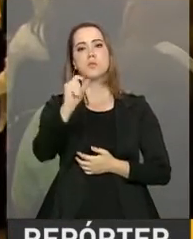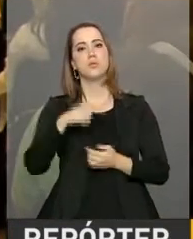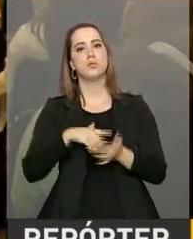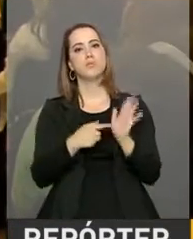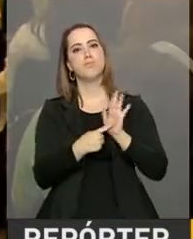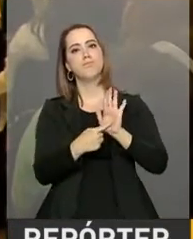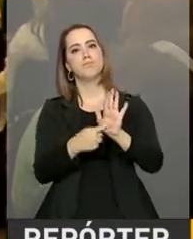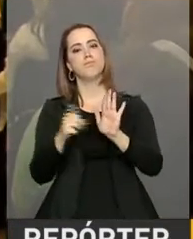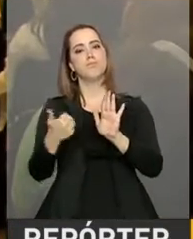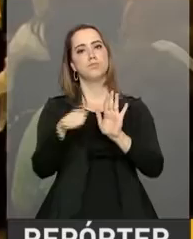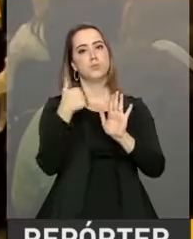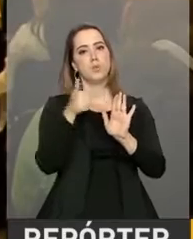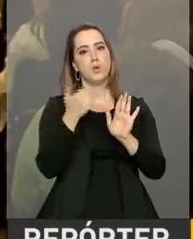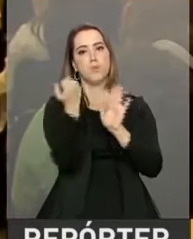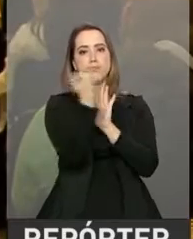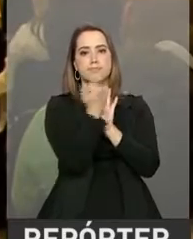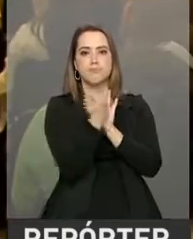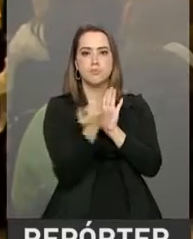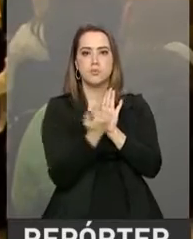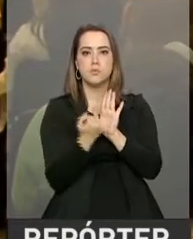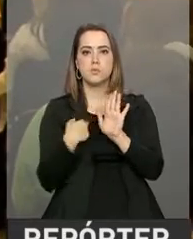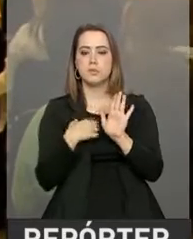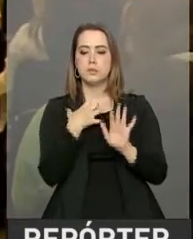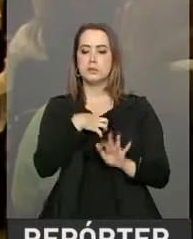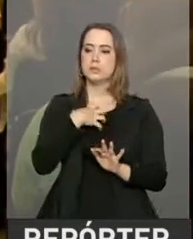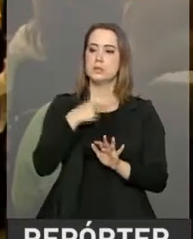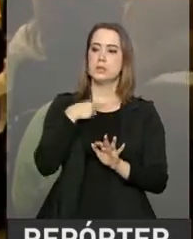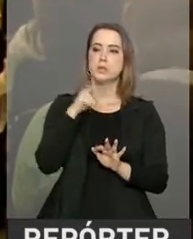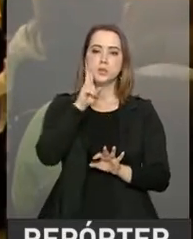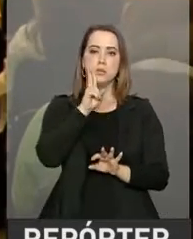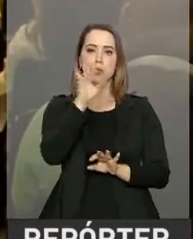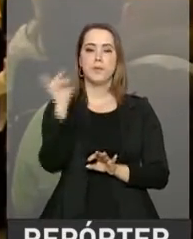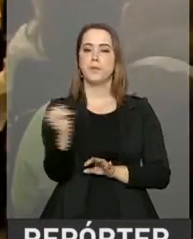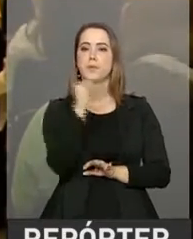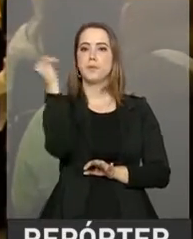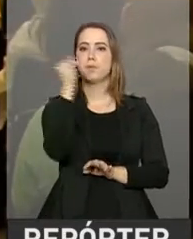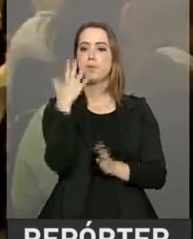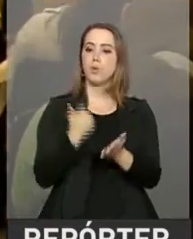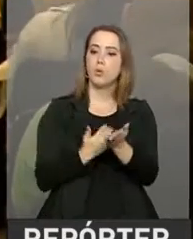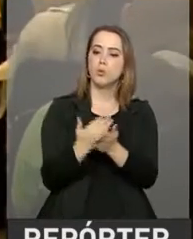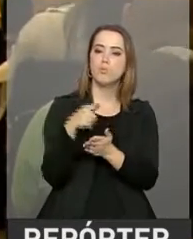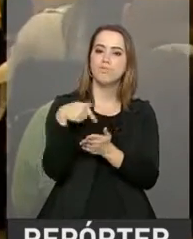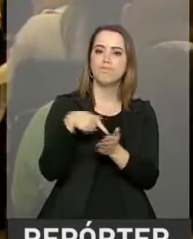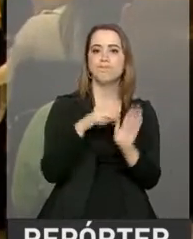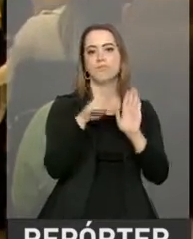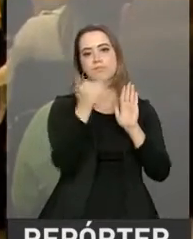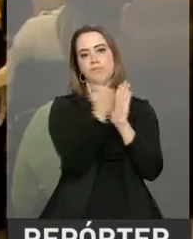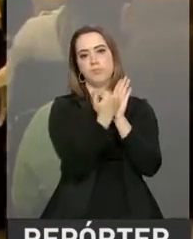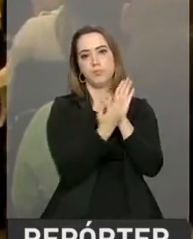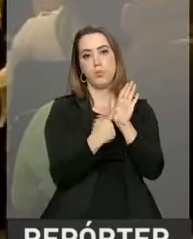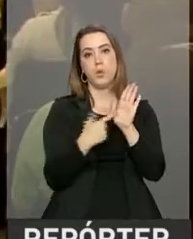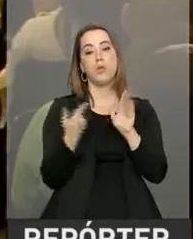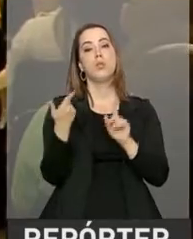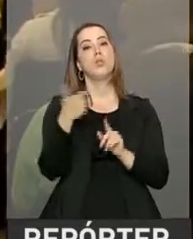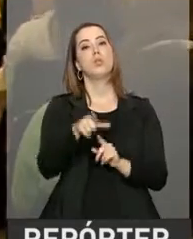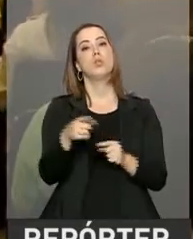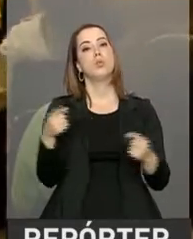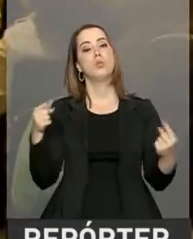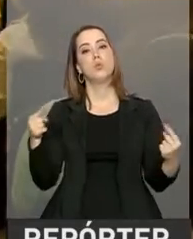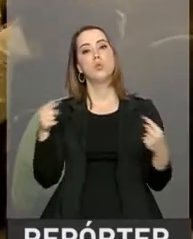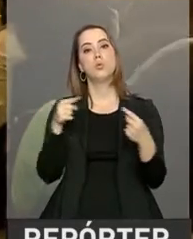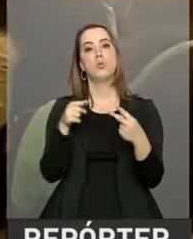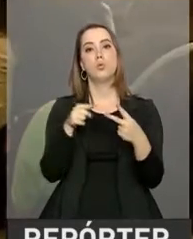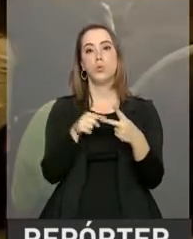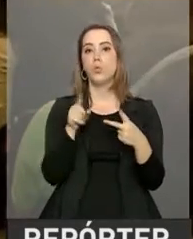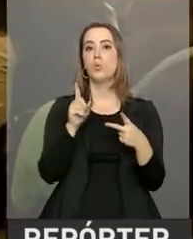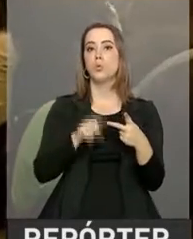do projeto e sensibilizar a comunidade esportiva para a importância dessa iniciativa. E ainda há outro objetivo, aproveitar